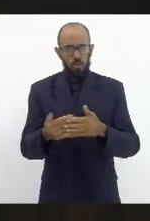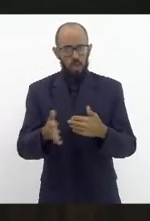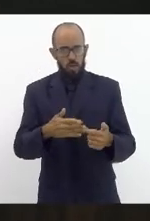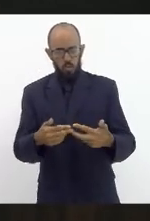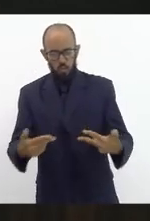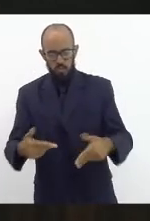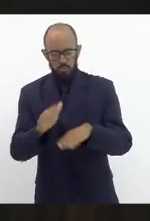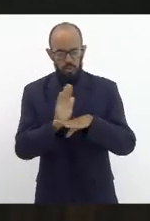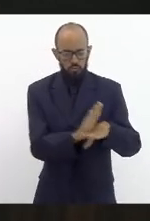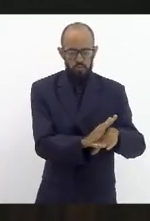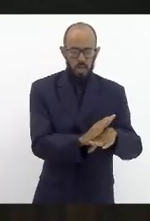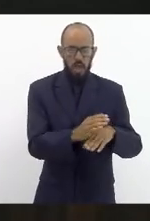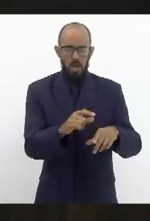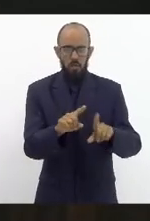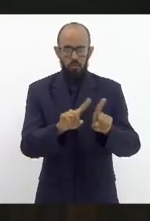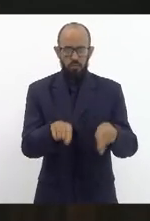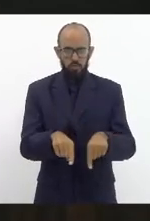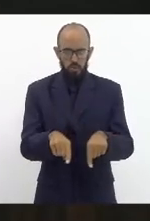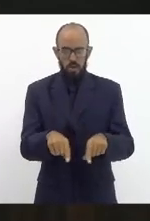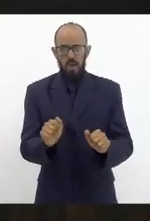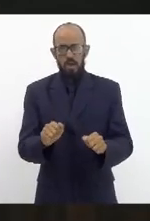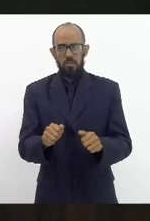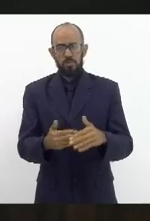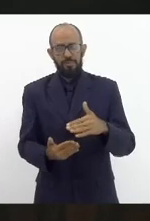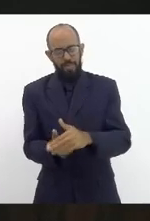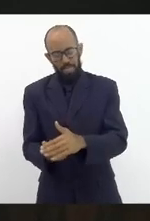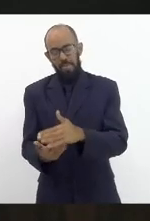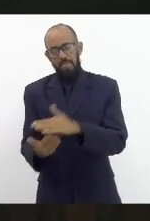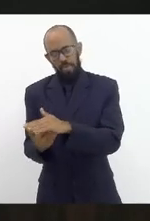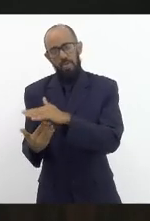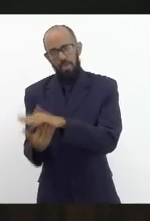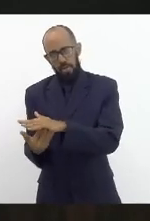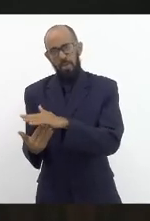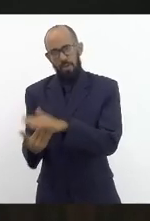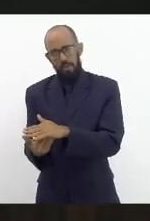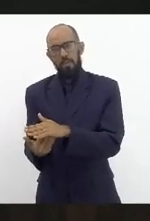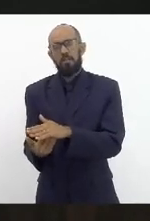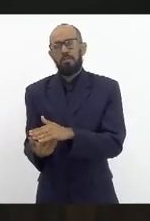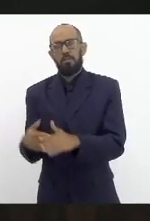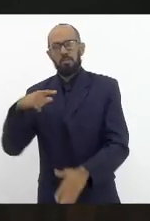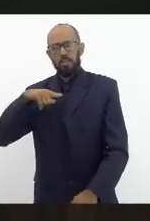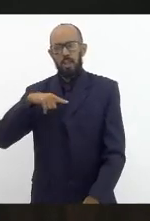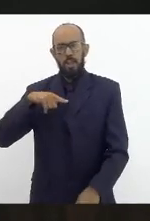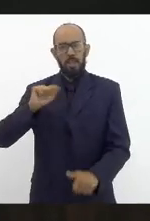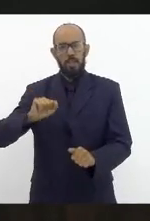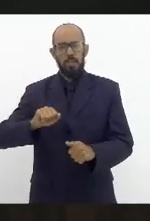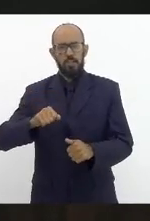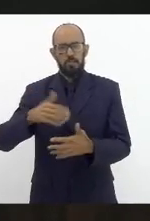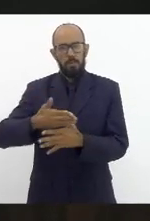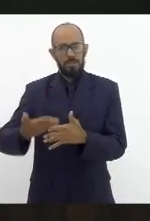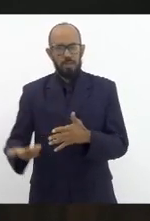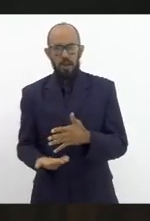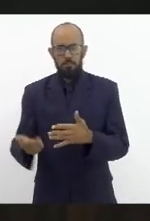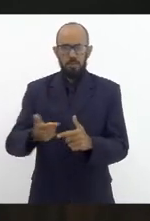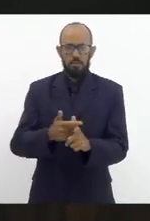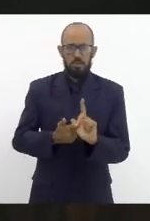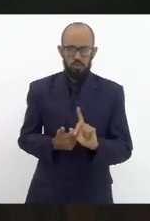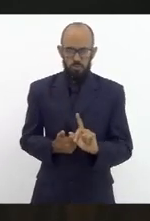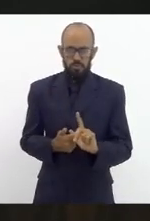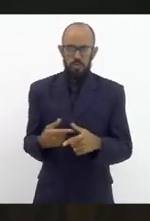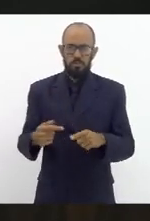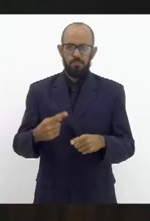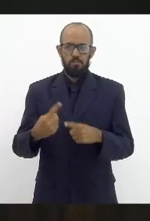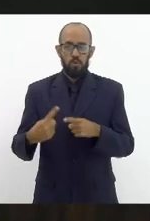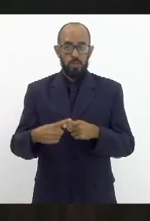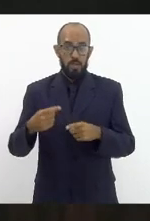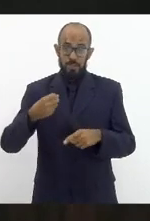para concurso, qualquer tipo de coisa, nós esbarramos na nossa limitação do regime de recuperação fiscal. Porque qualquer coisa, se a